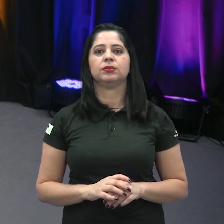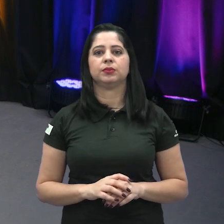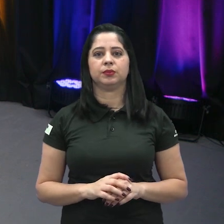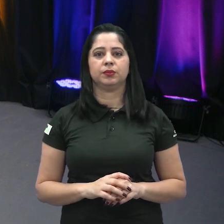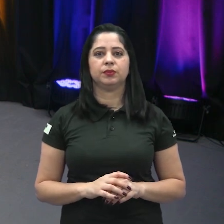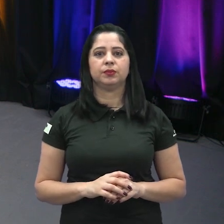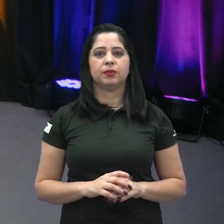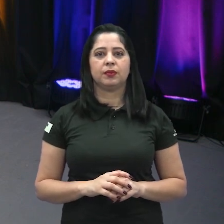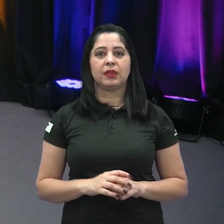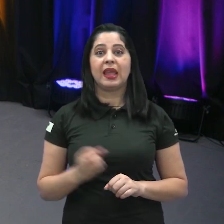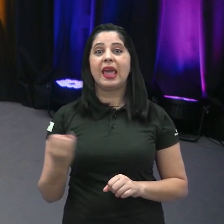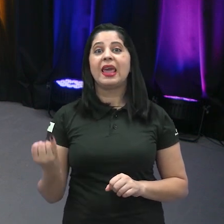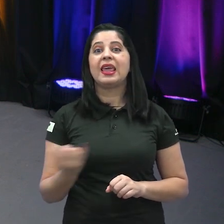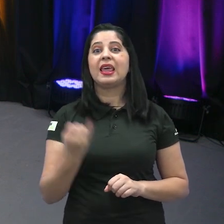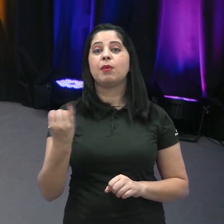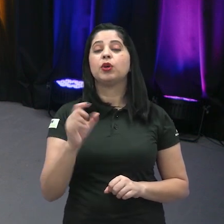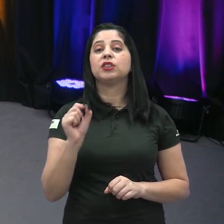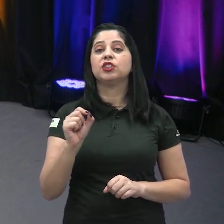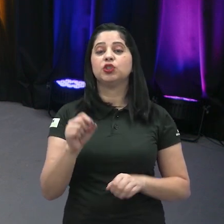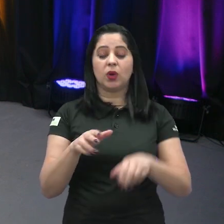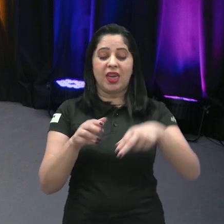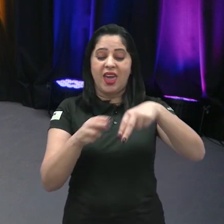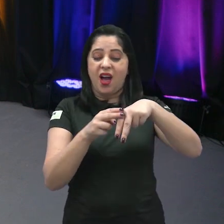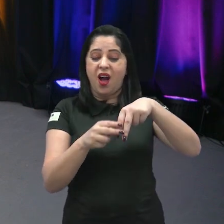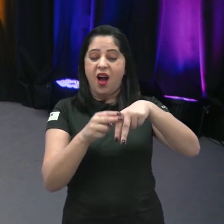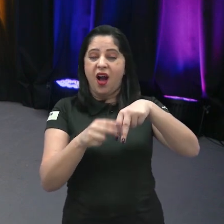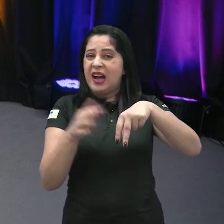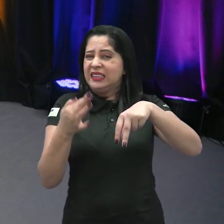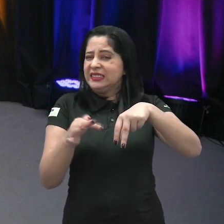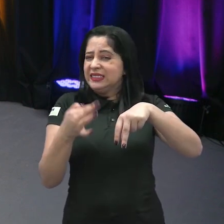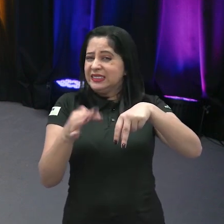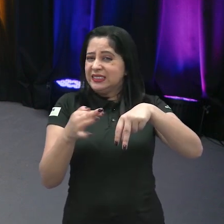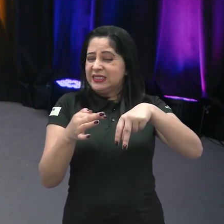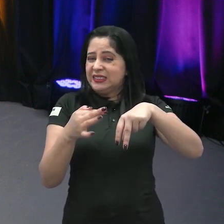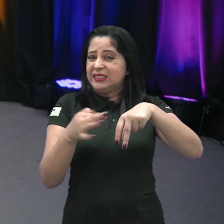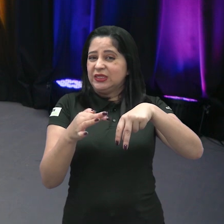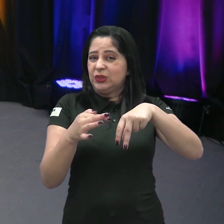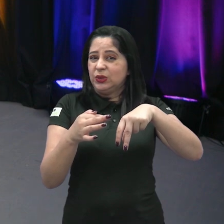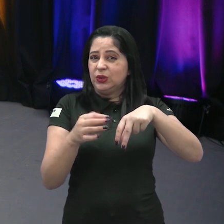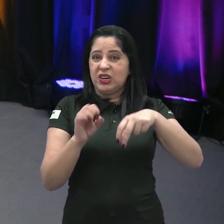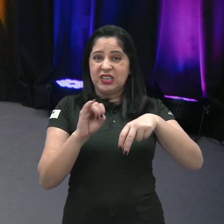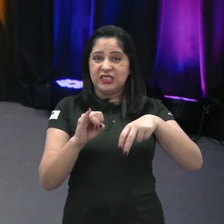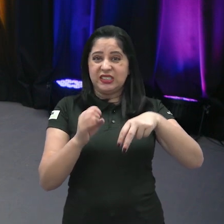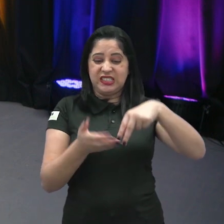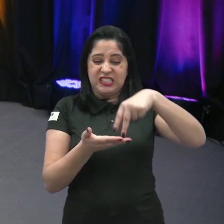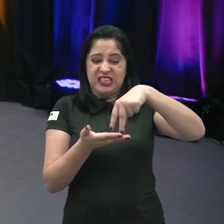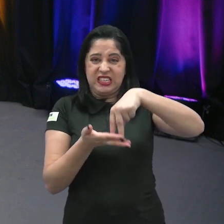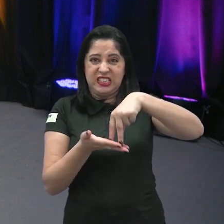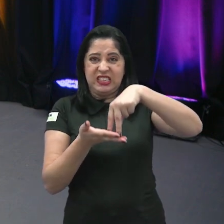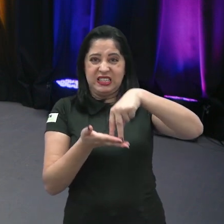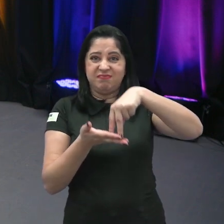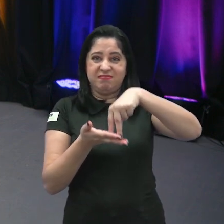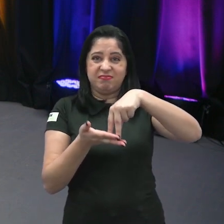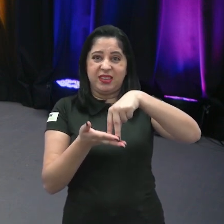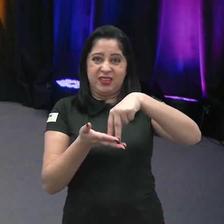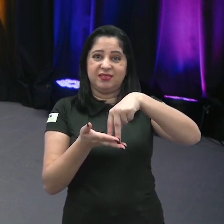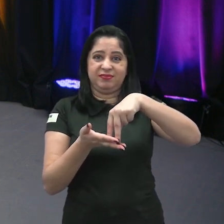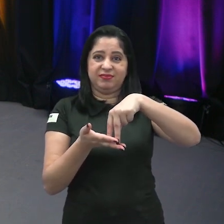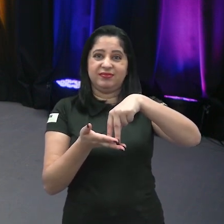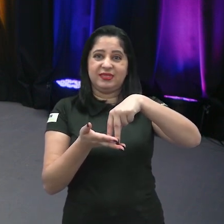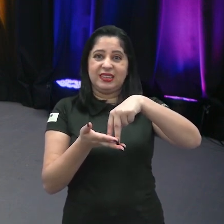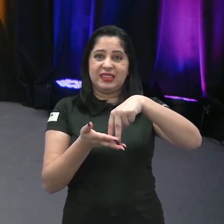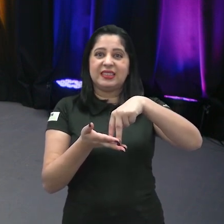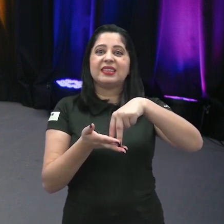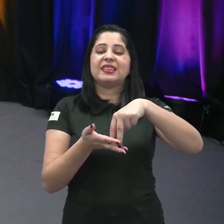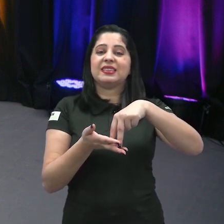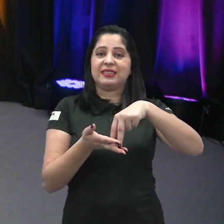O importante nessa execução, você sentir a coxa. Se você projetar a força para a pontinha dos teus pés,